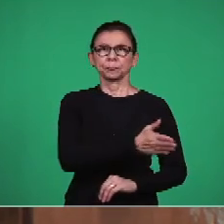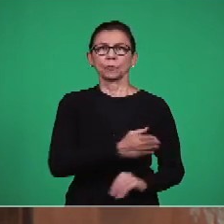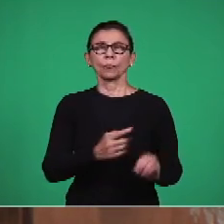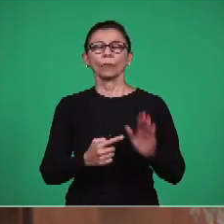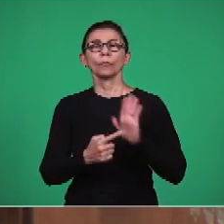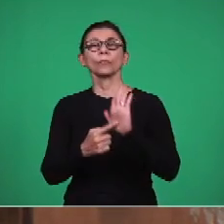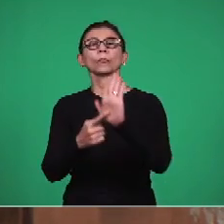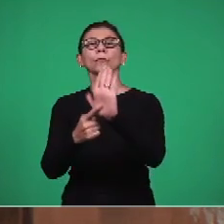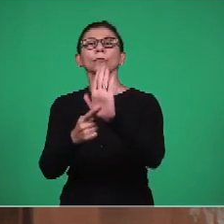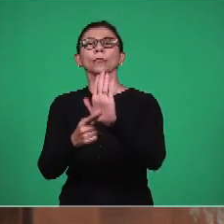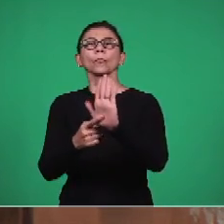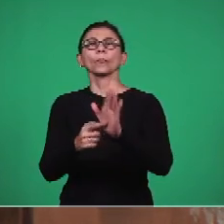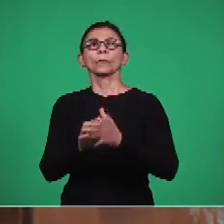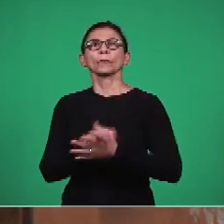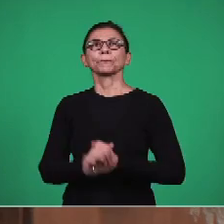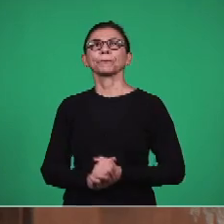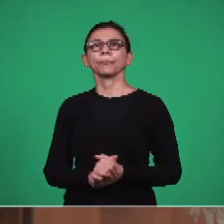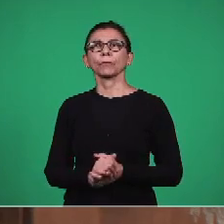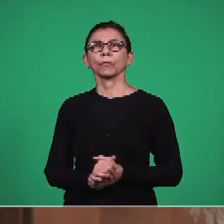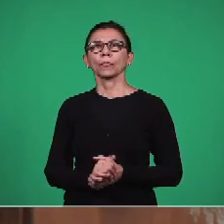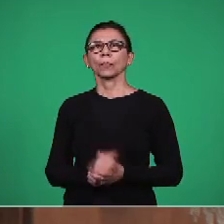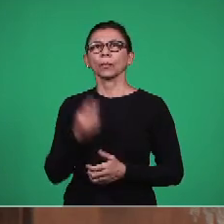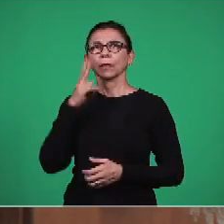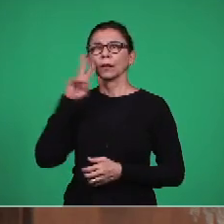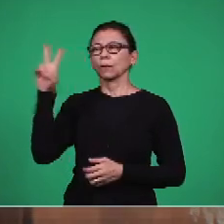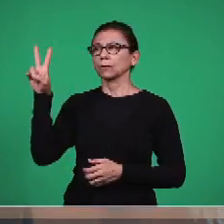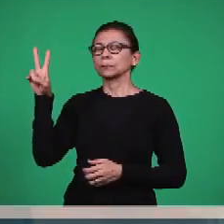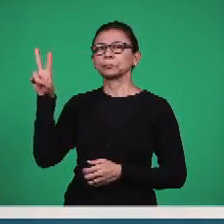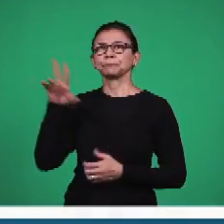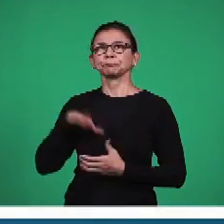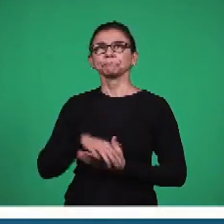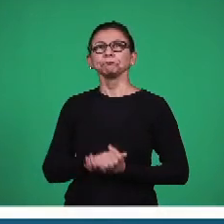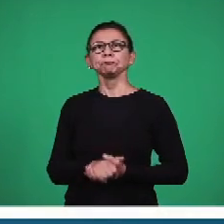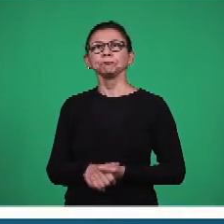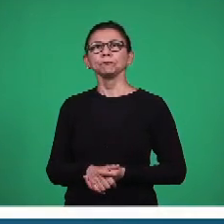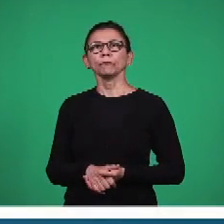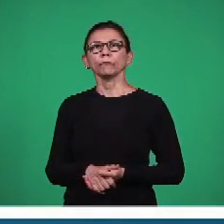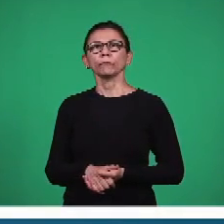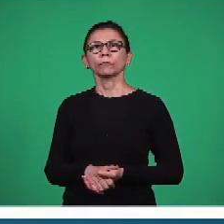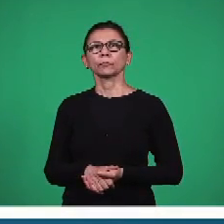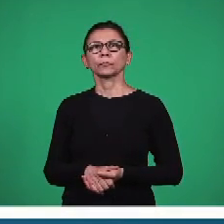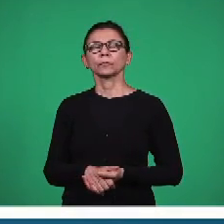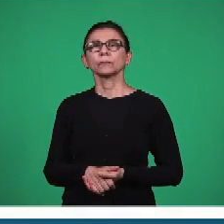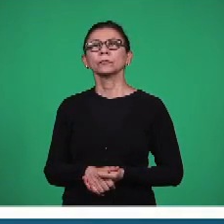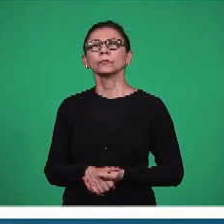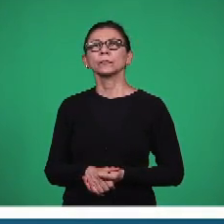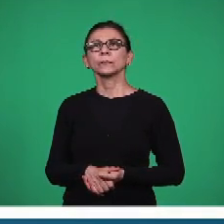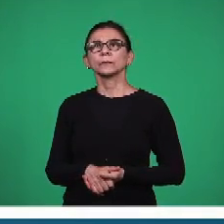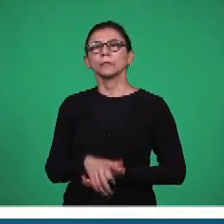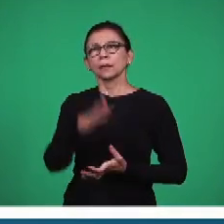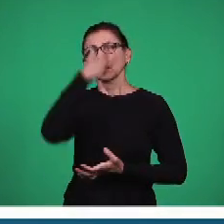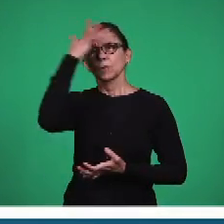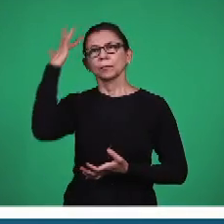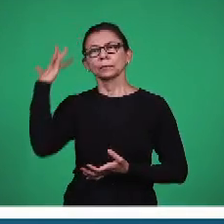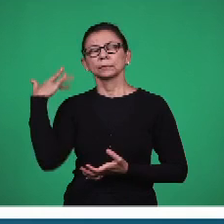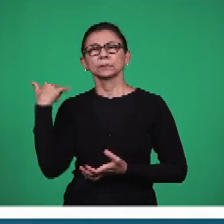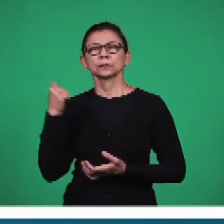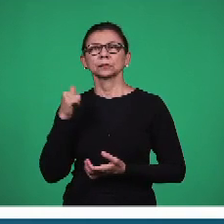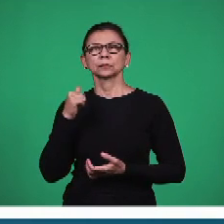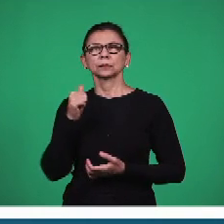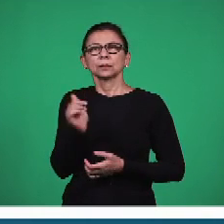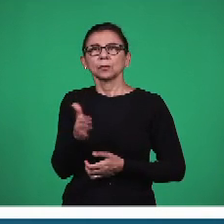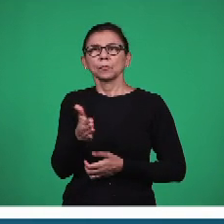um aspecto, aqui, ó. Isso aqui é uma fotografia de alguém limpando, né? O mar aqui, os